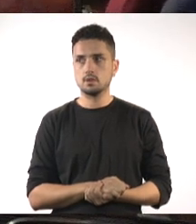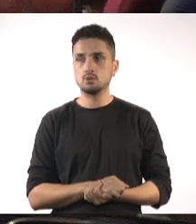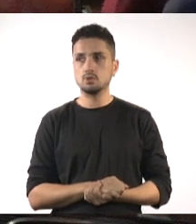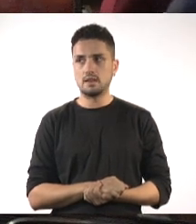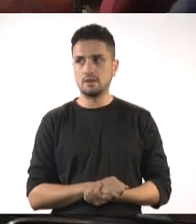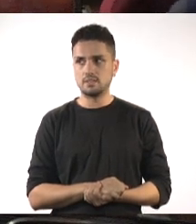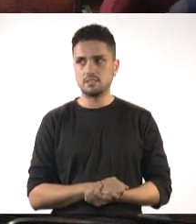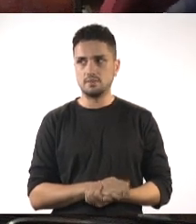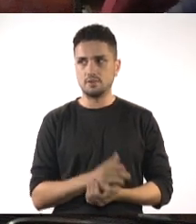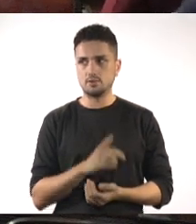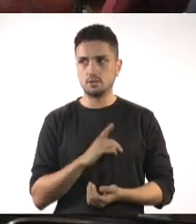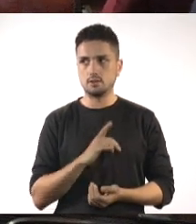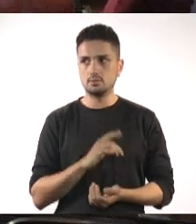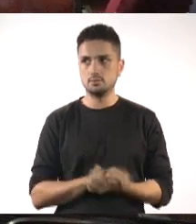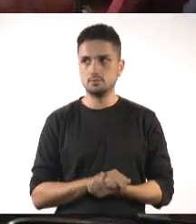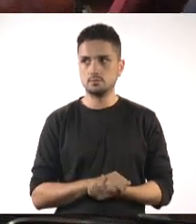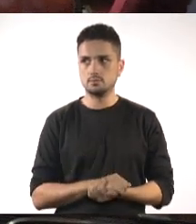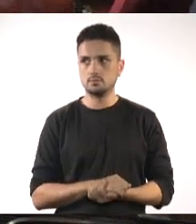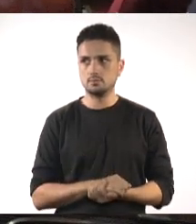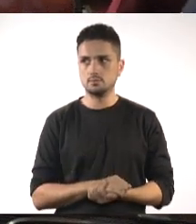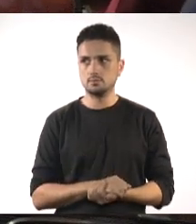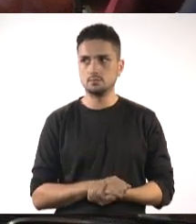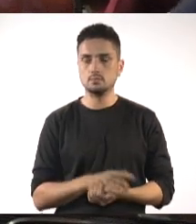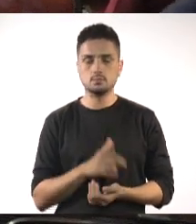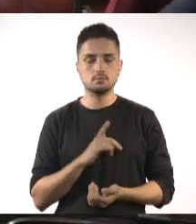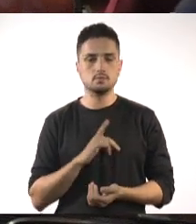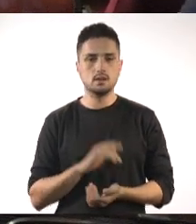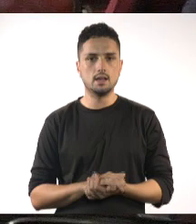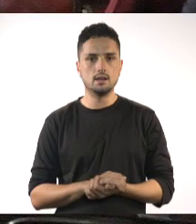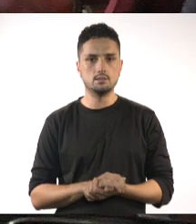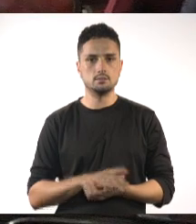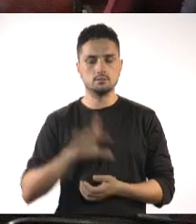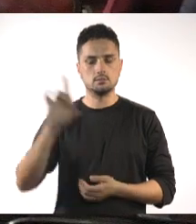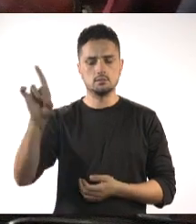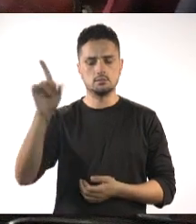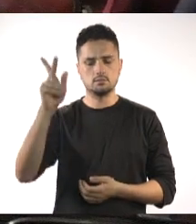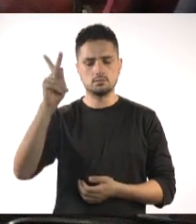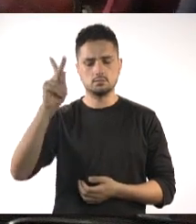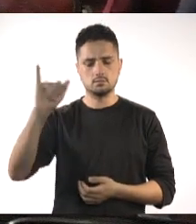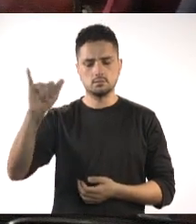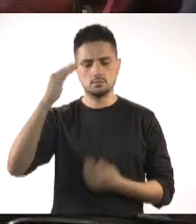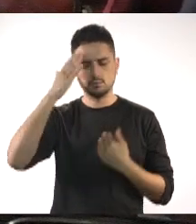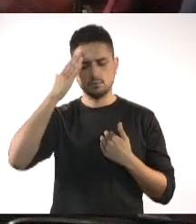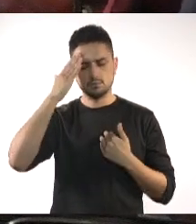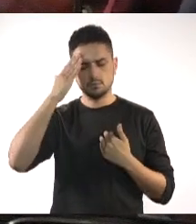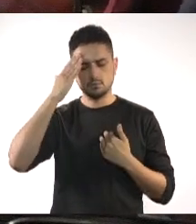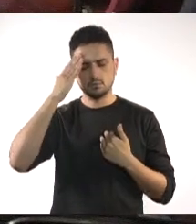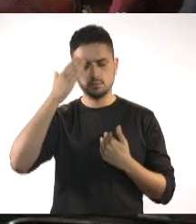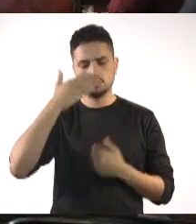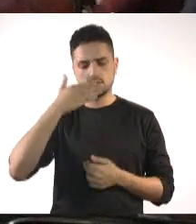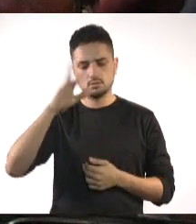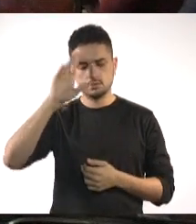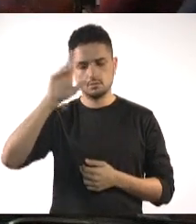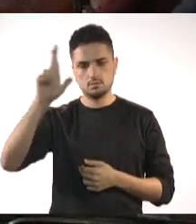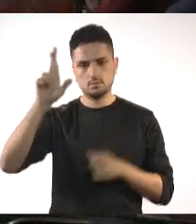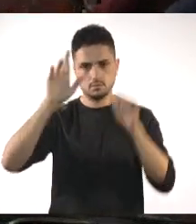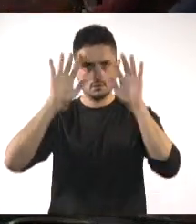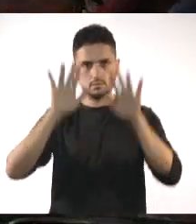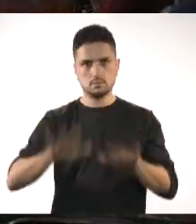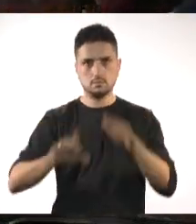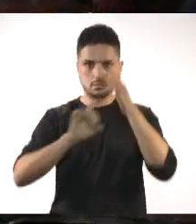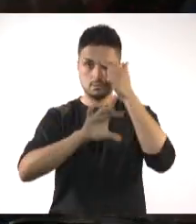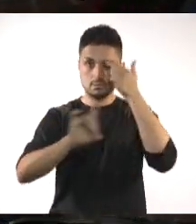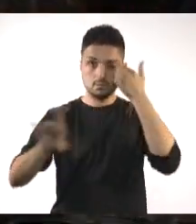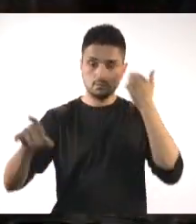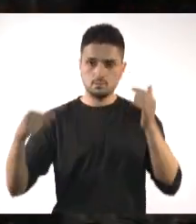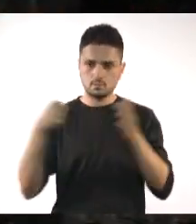missão de todos os deputados aqui nessa casa. Deus nosso Pai, nós pedimos que abençoeis a todos que aqui trabalham, lutam pelo bem de